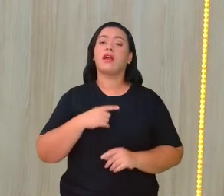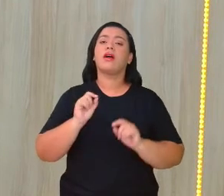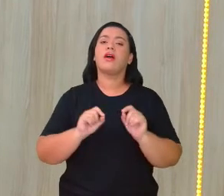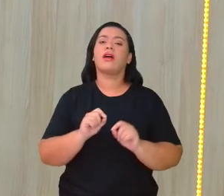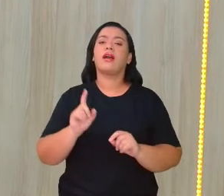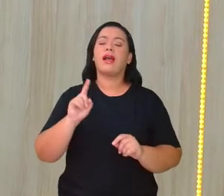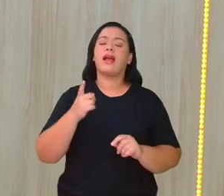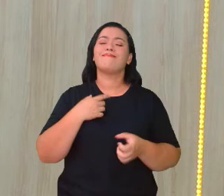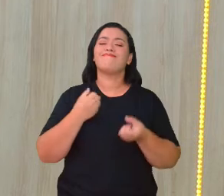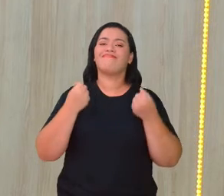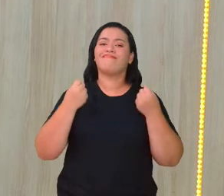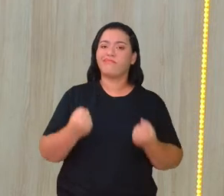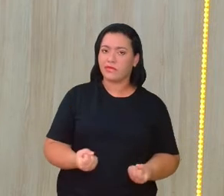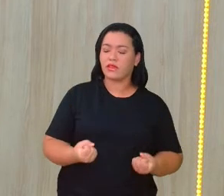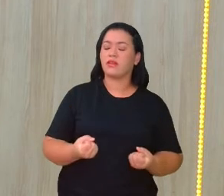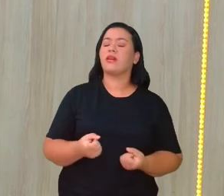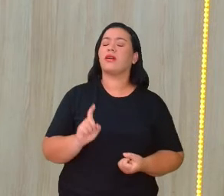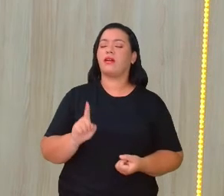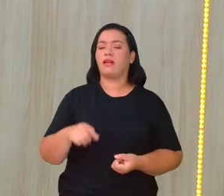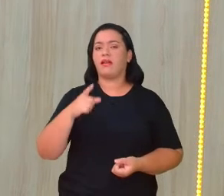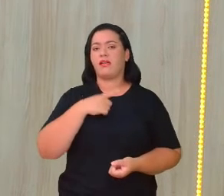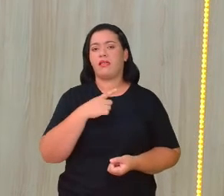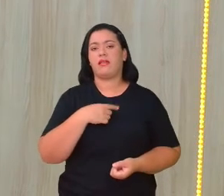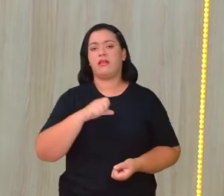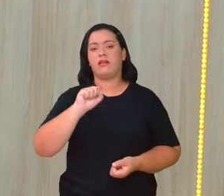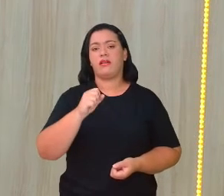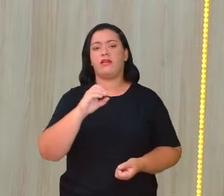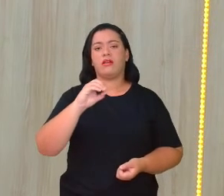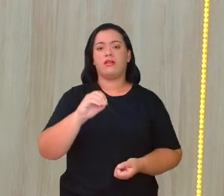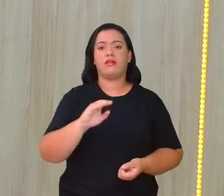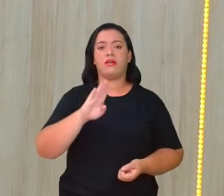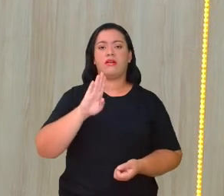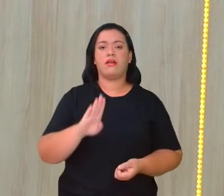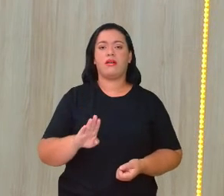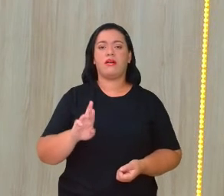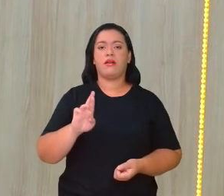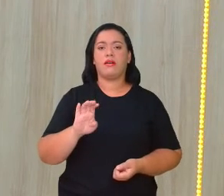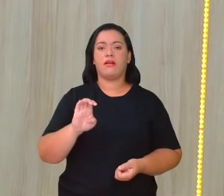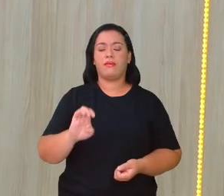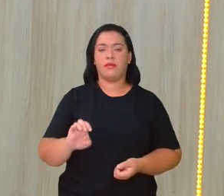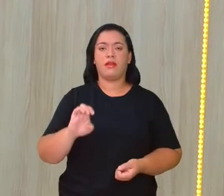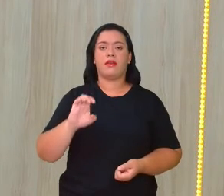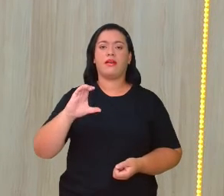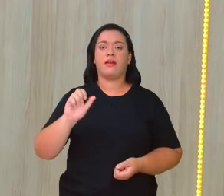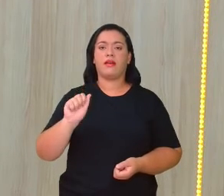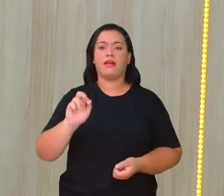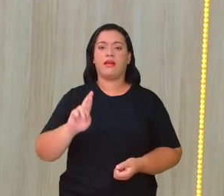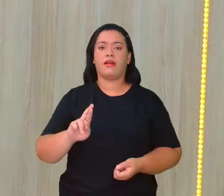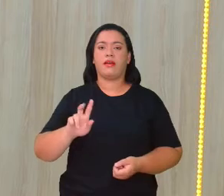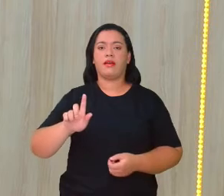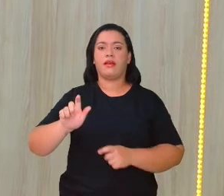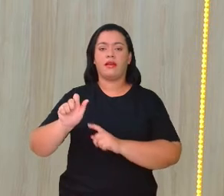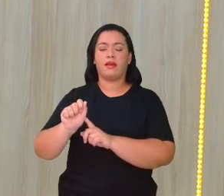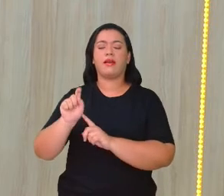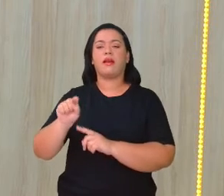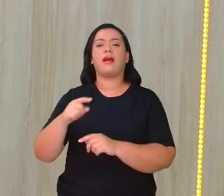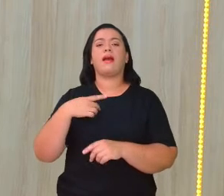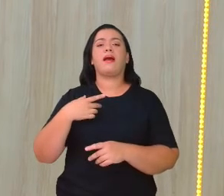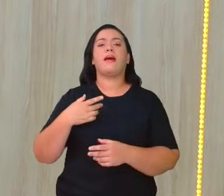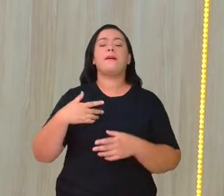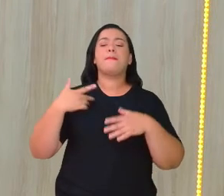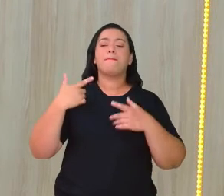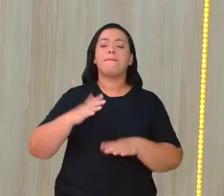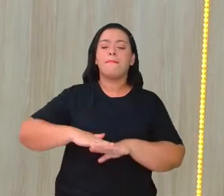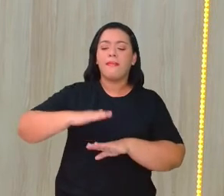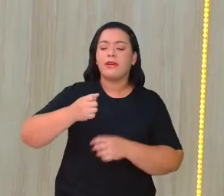na sobrecarga, que é quando a gente vai ali fazer as alterações, né, no peso, na frequência,